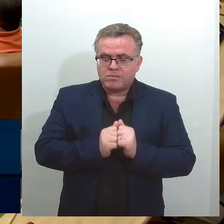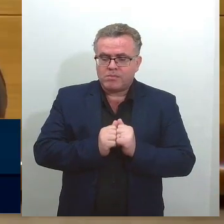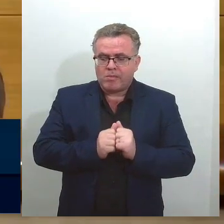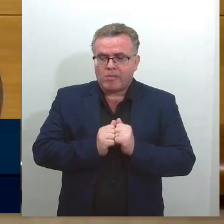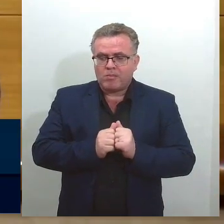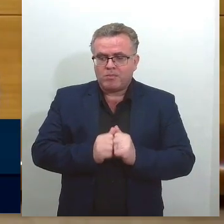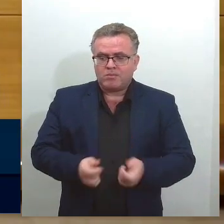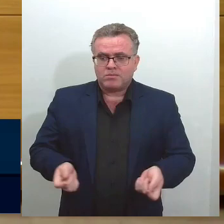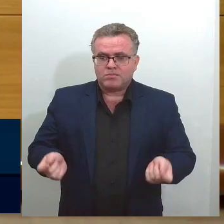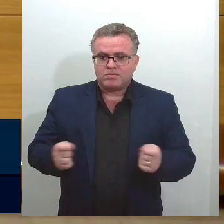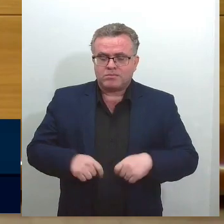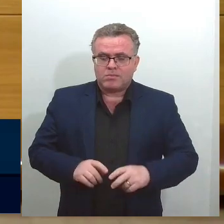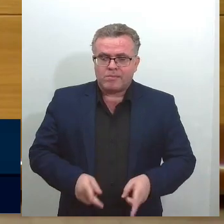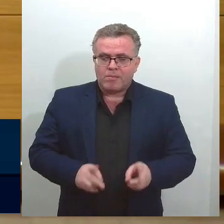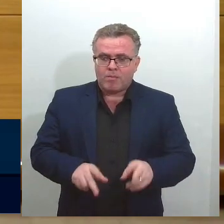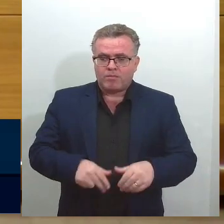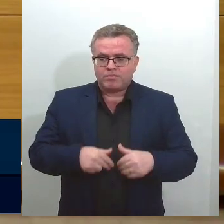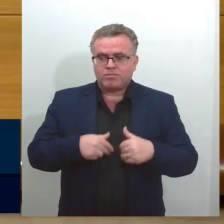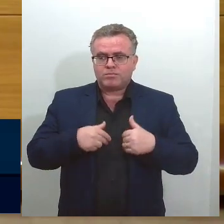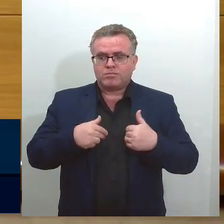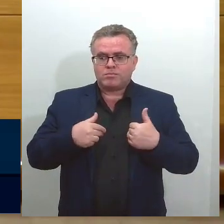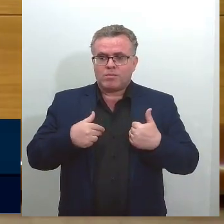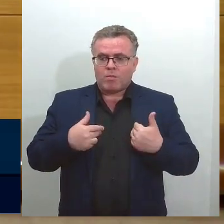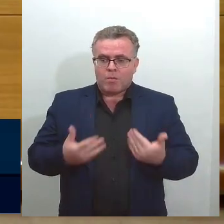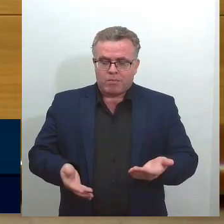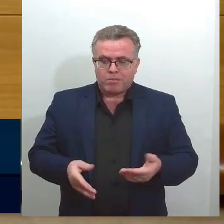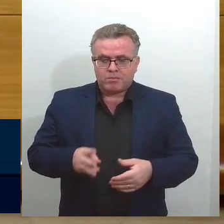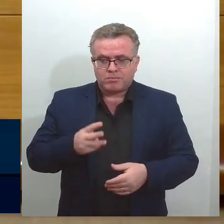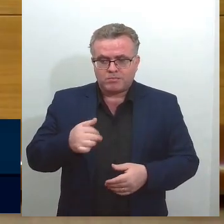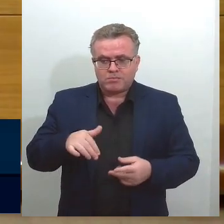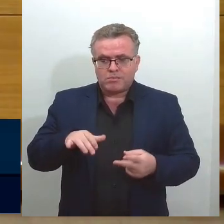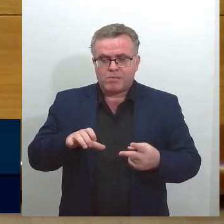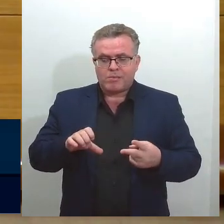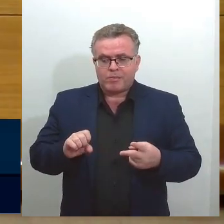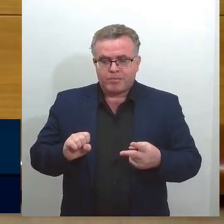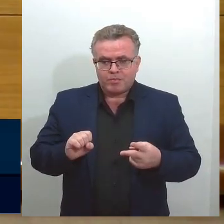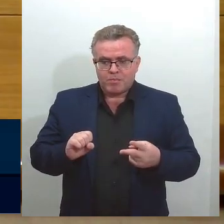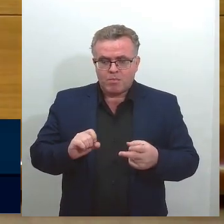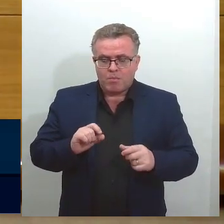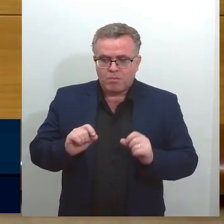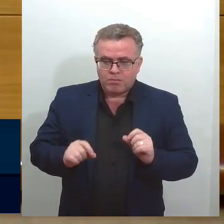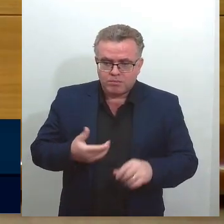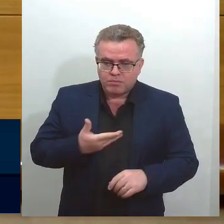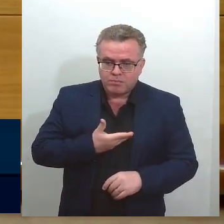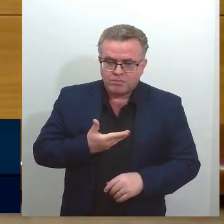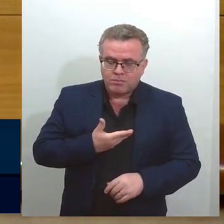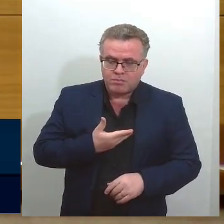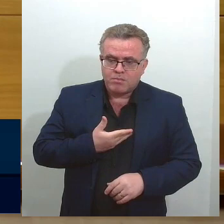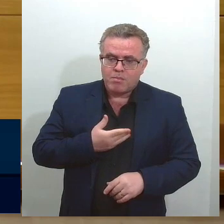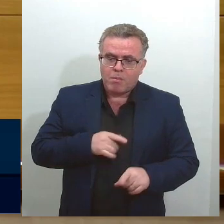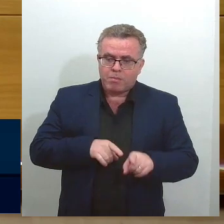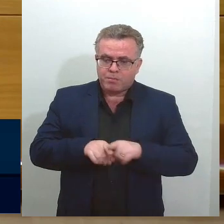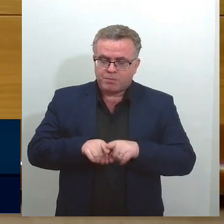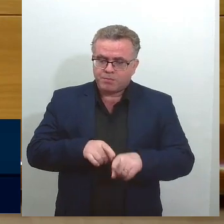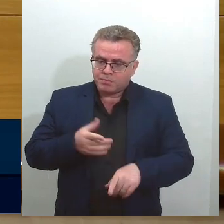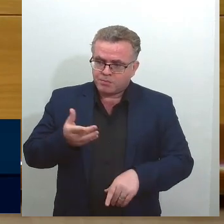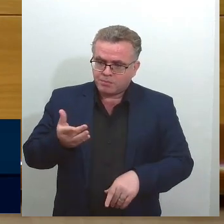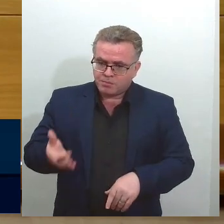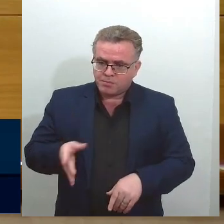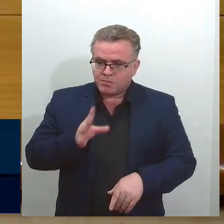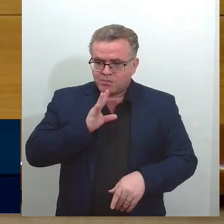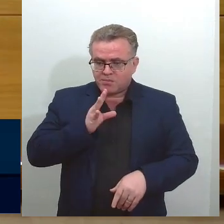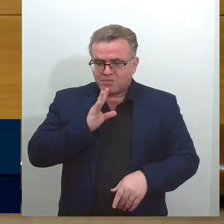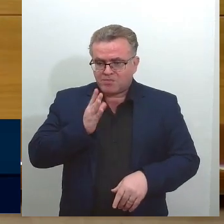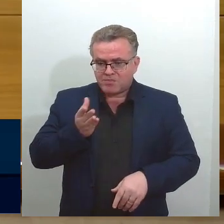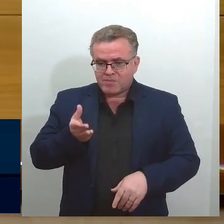Ao senhor Marcos dos Santos Ribeiro, esse amigo e irmão aí, e desde que eu conheci, levo no coração, e obrigado